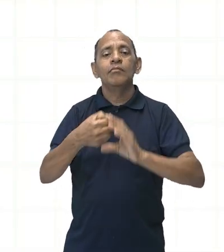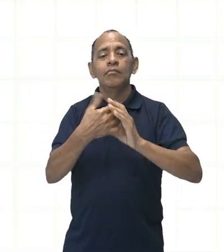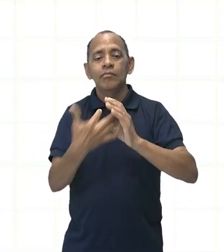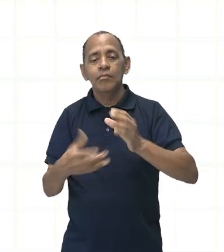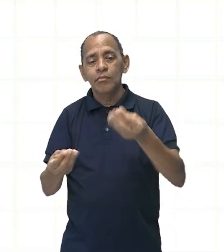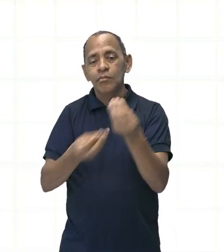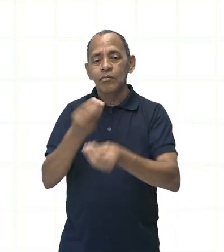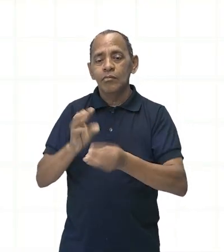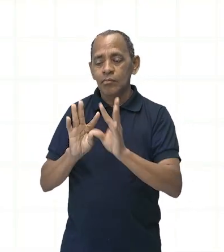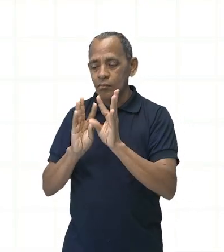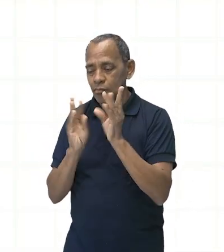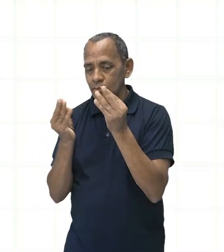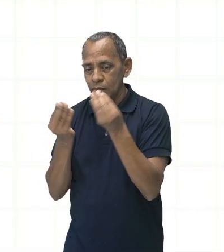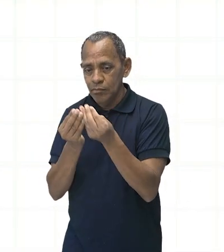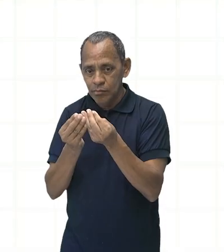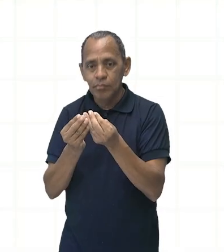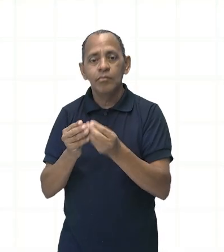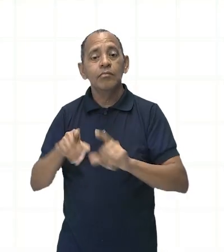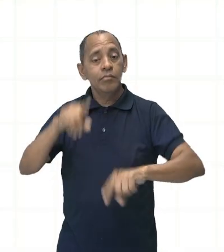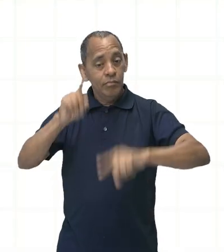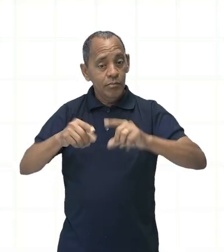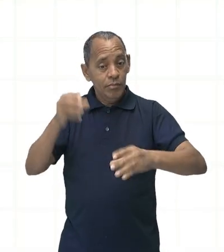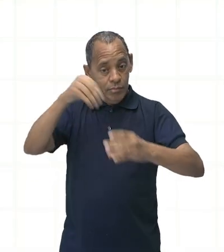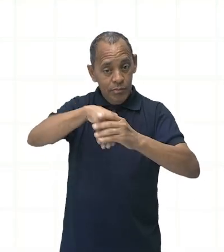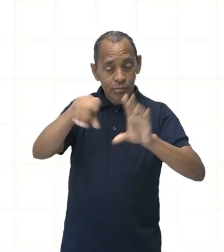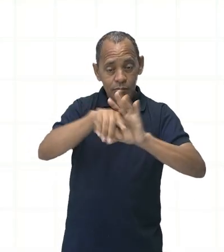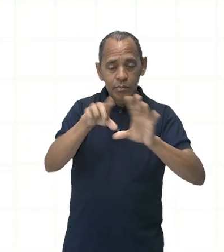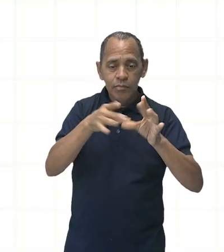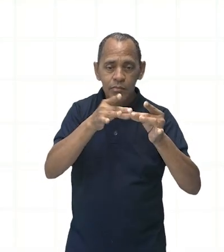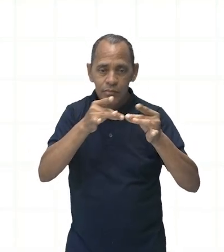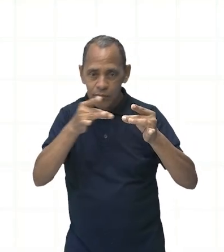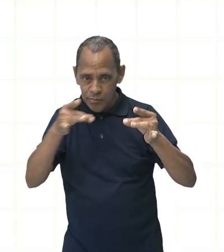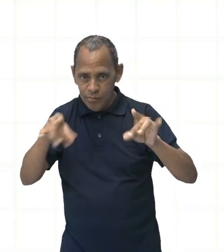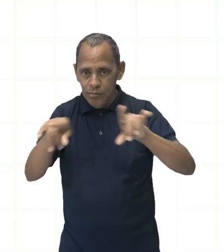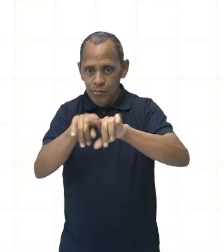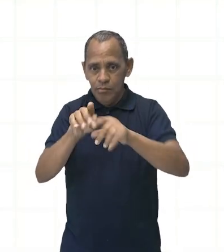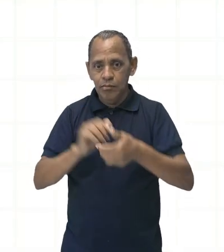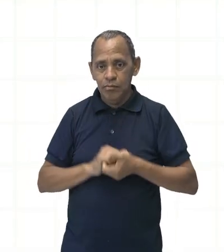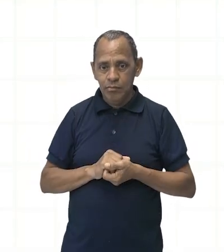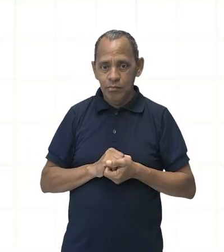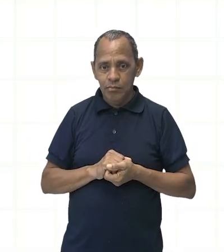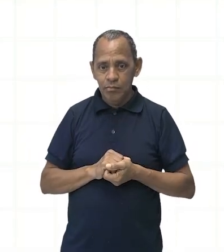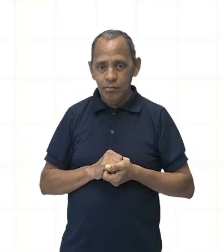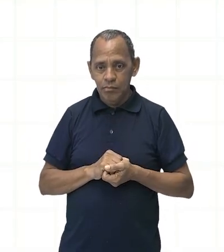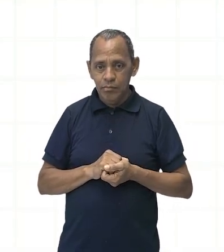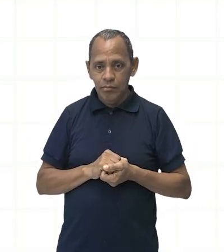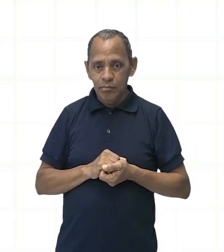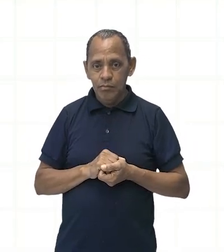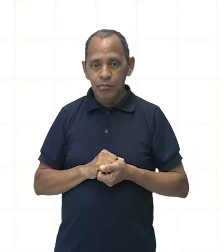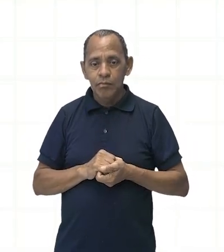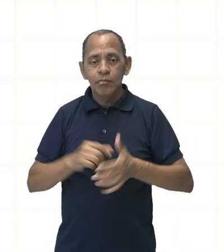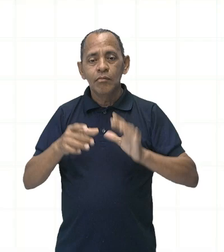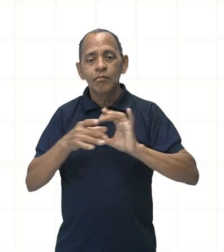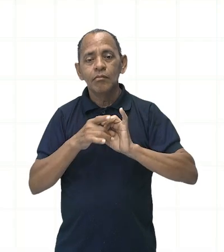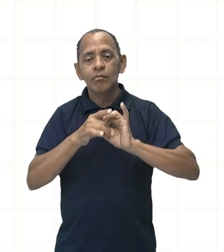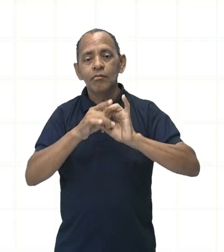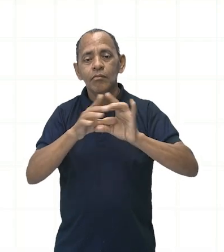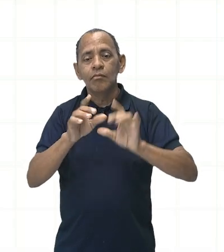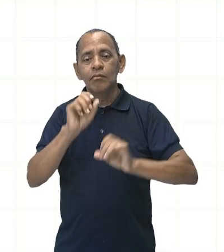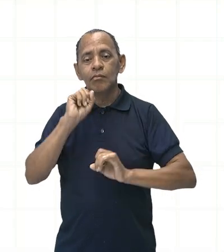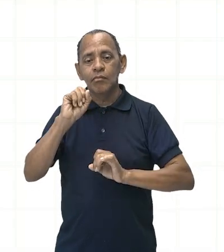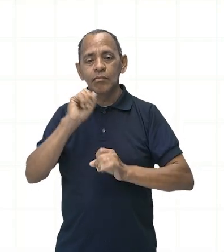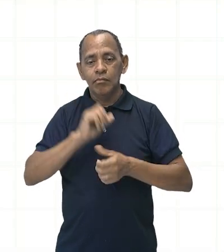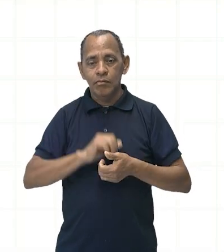em solução aquosa também, então sempre levamos em consideração meio líquido, elas vão liberar, por